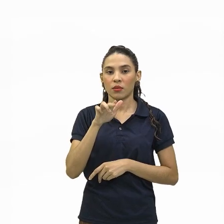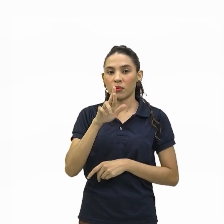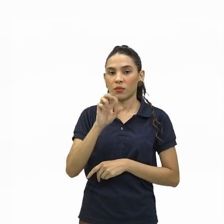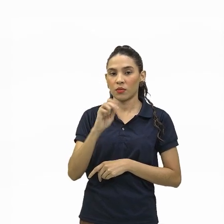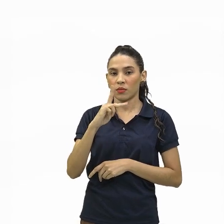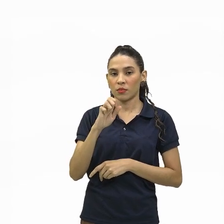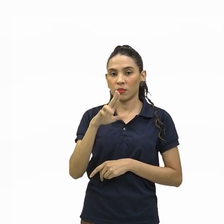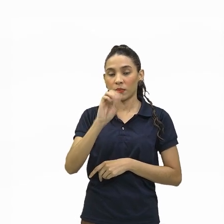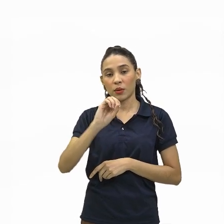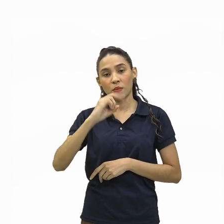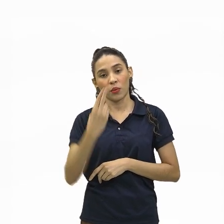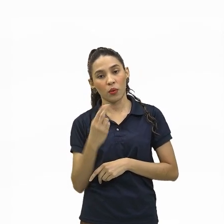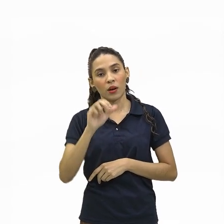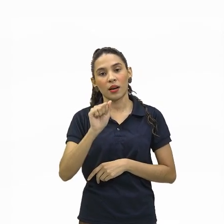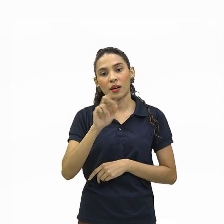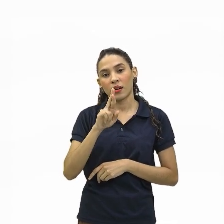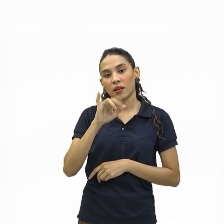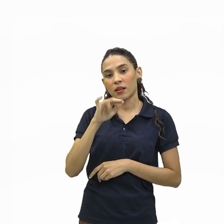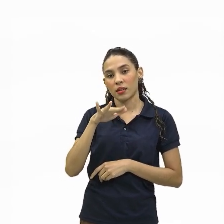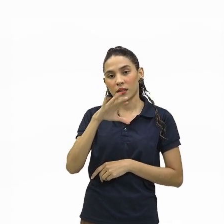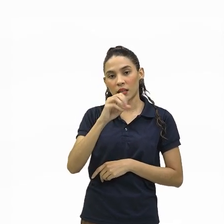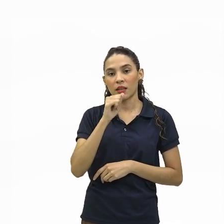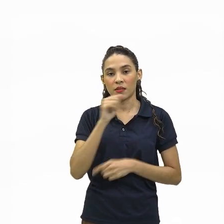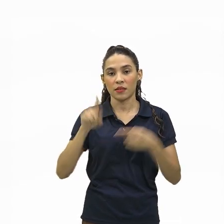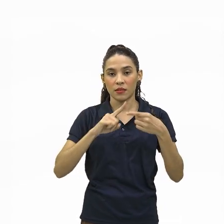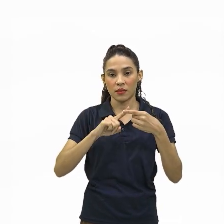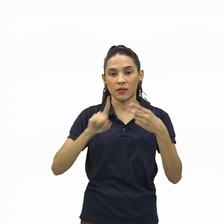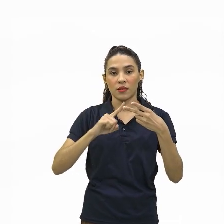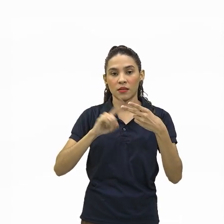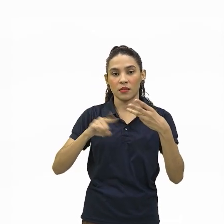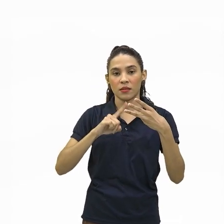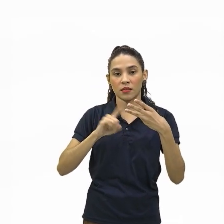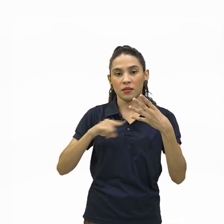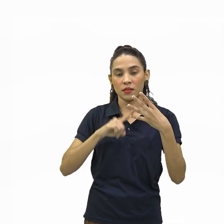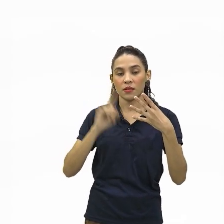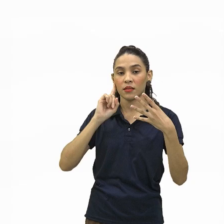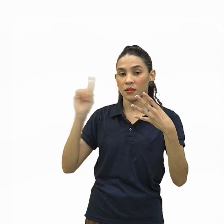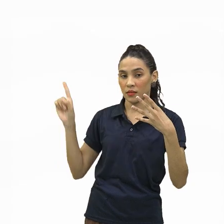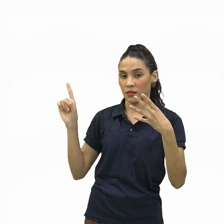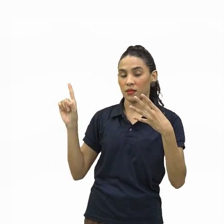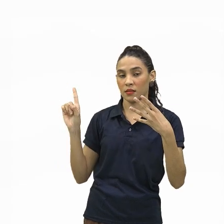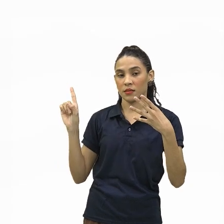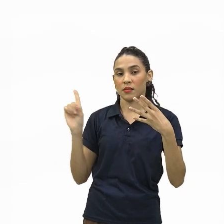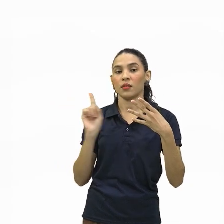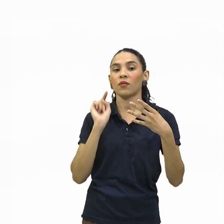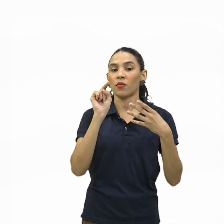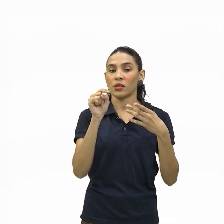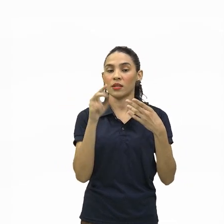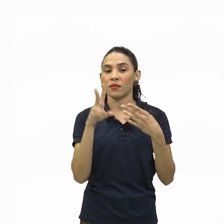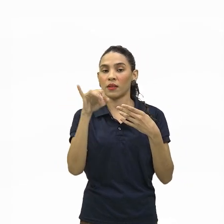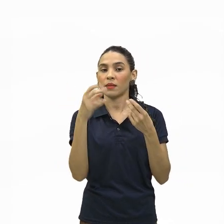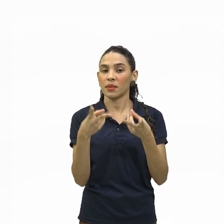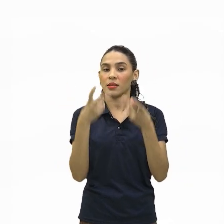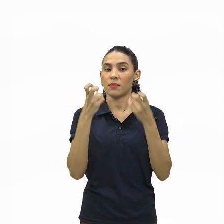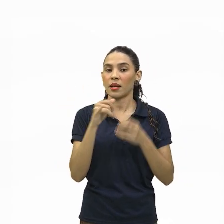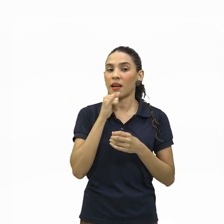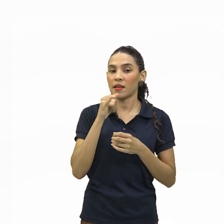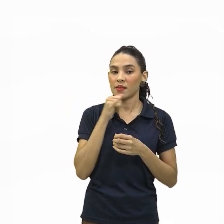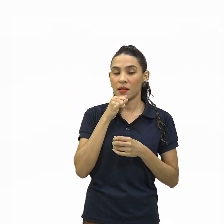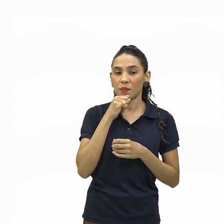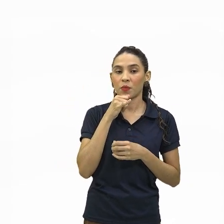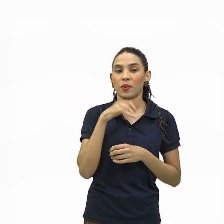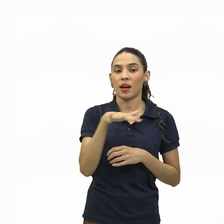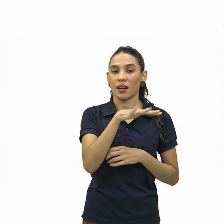arianos, tá? Os aqueus, os jônios, os eólios e os dórios. Então você percebe justamente que esse